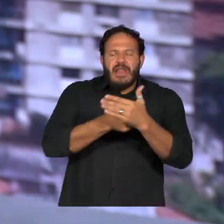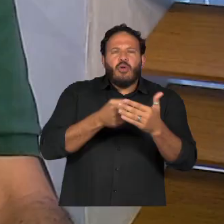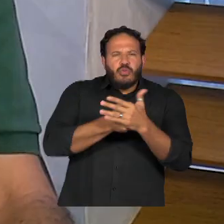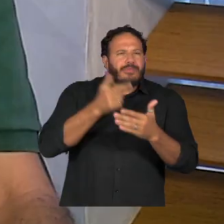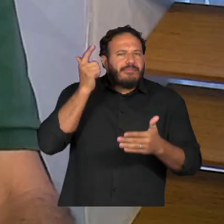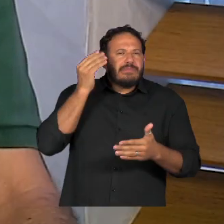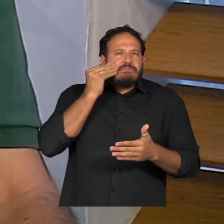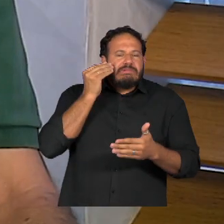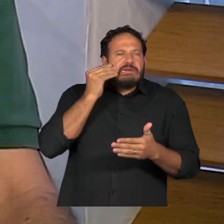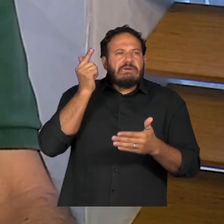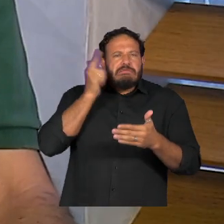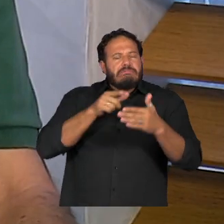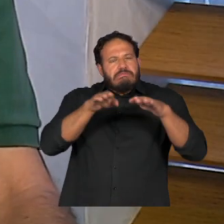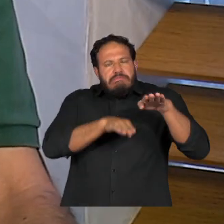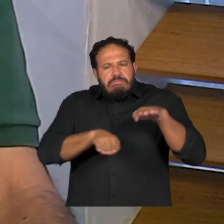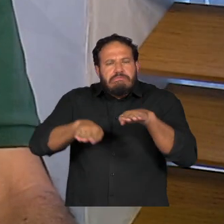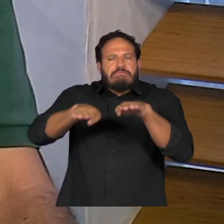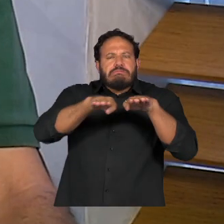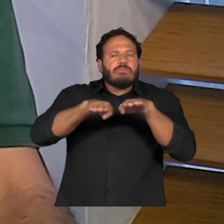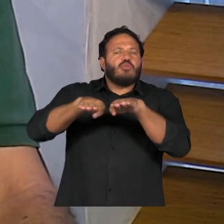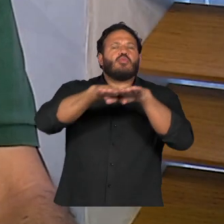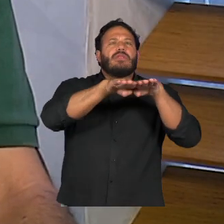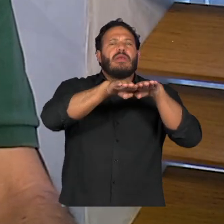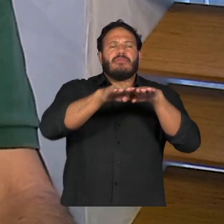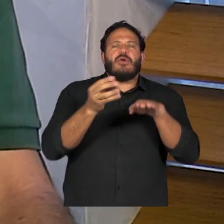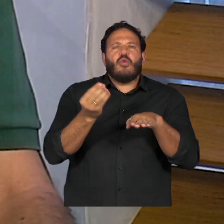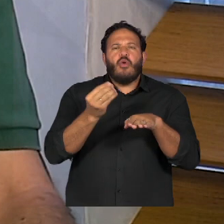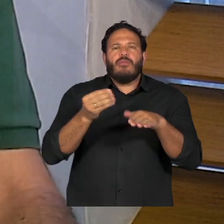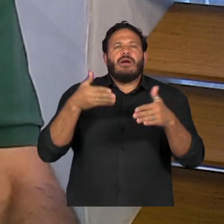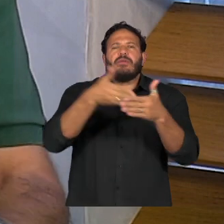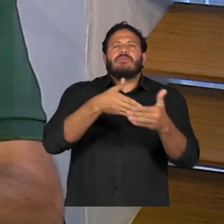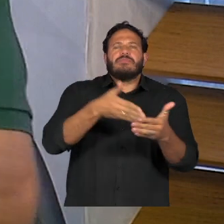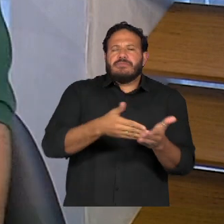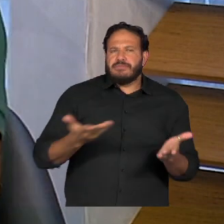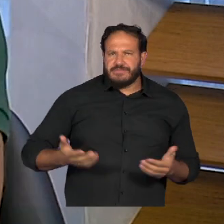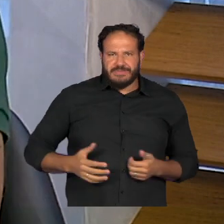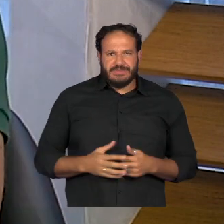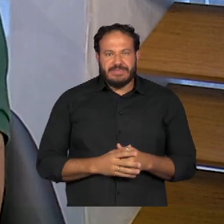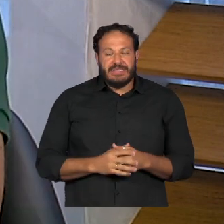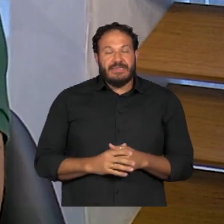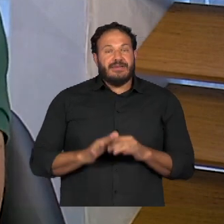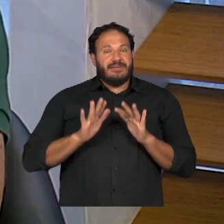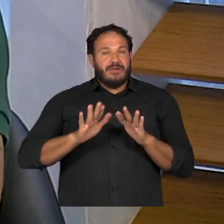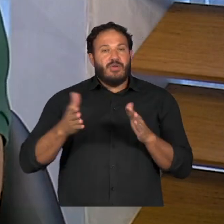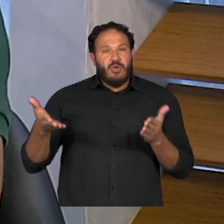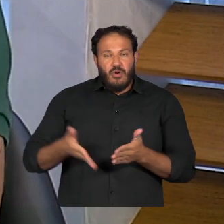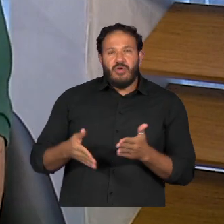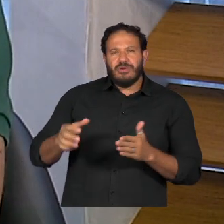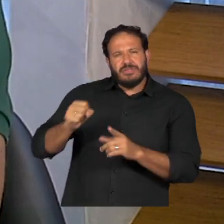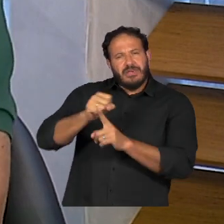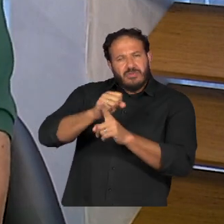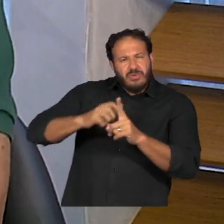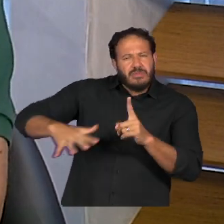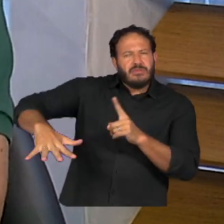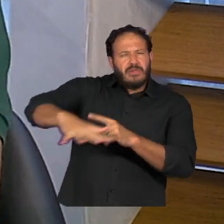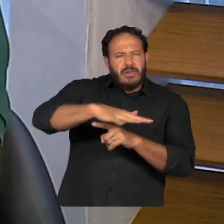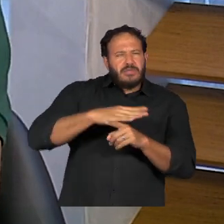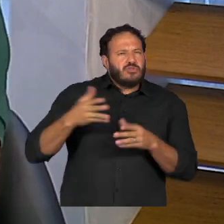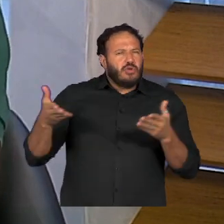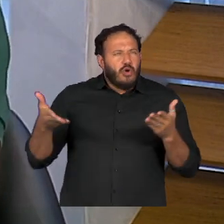hoje olha hoje eh eu diria o seguinte a a sociedade tá muito